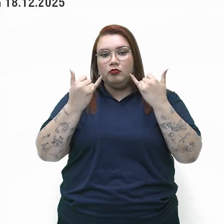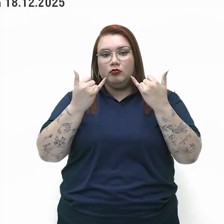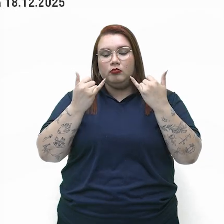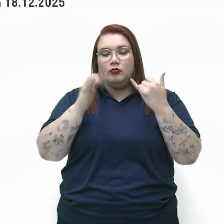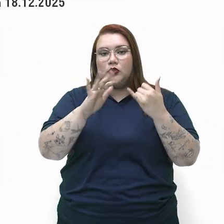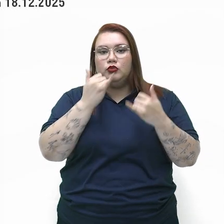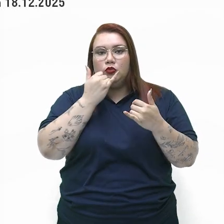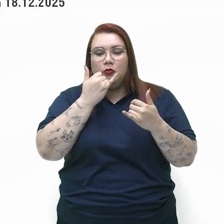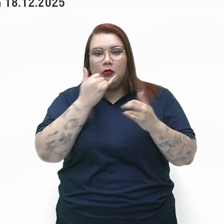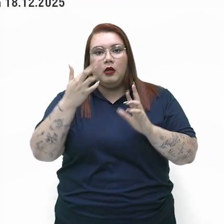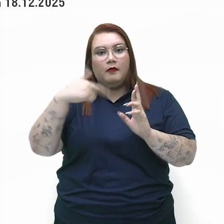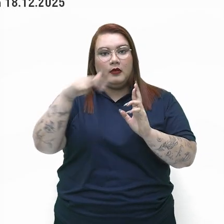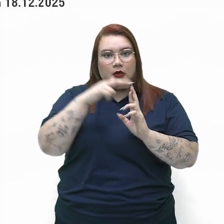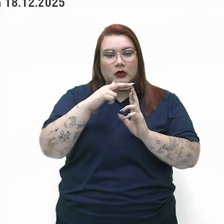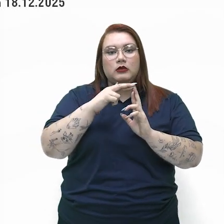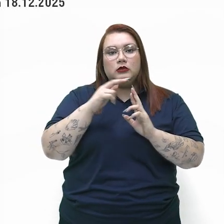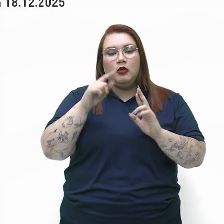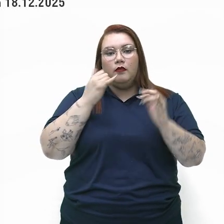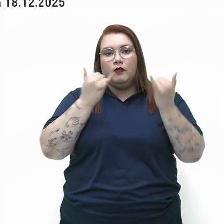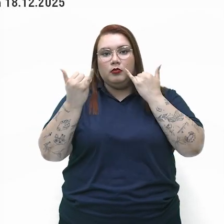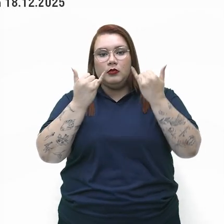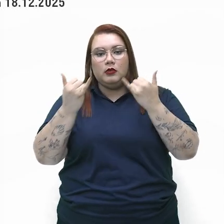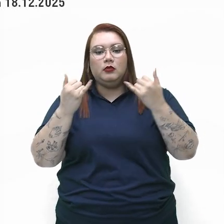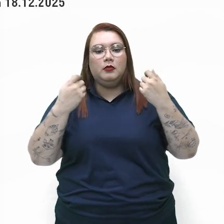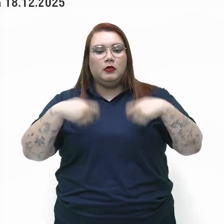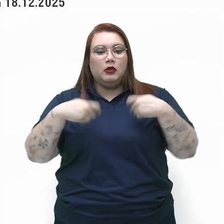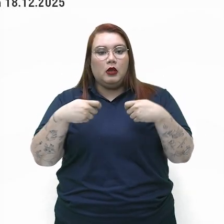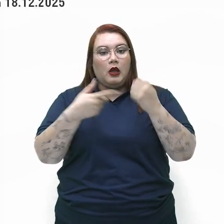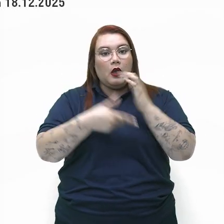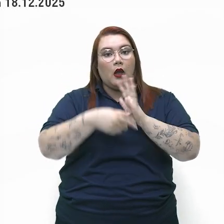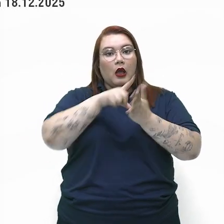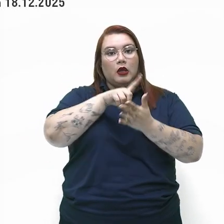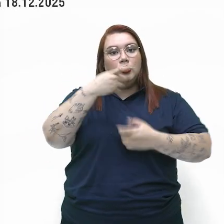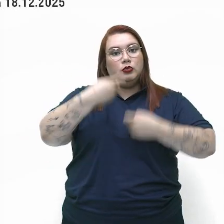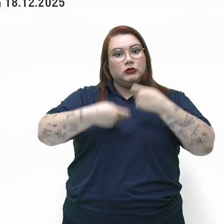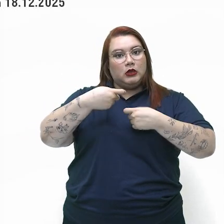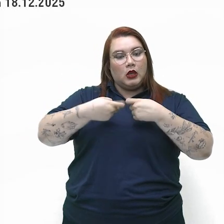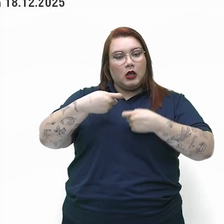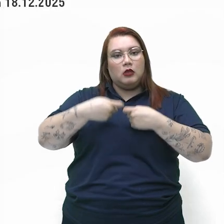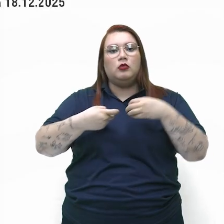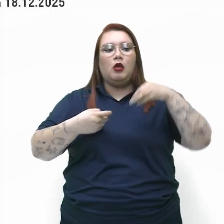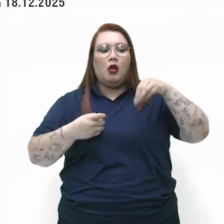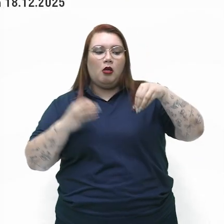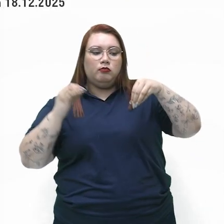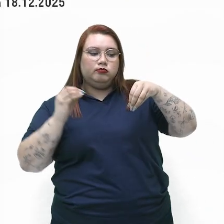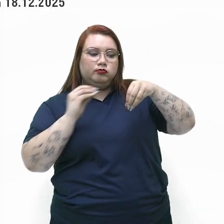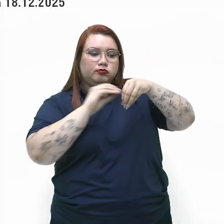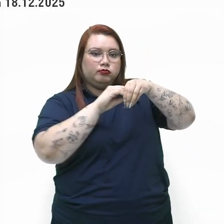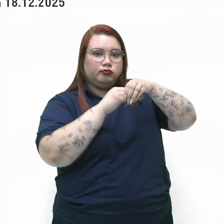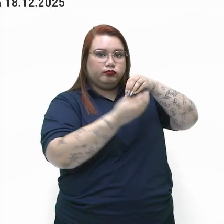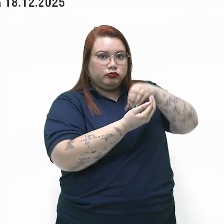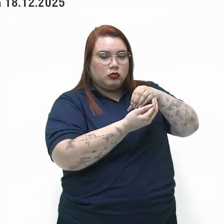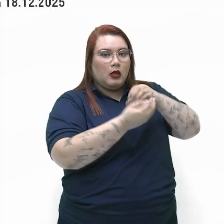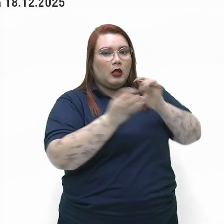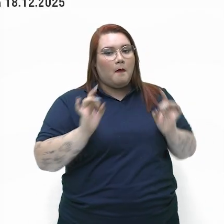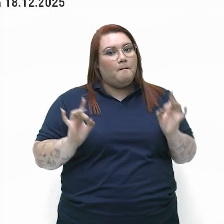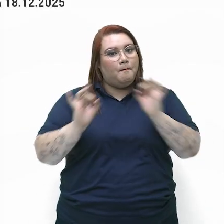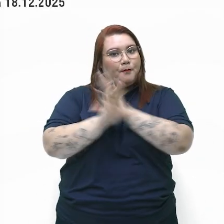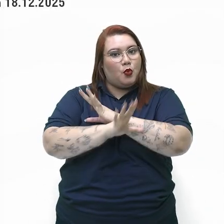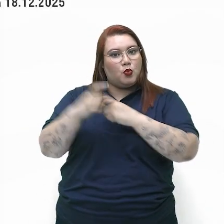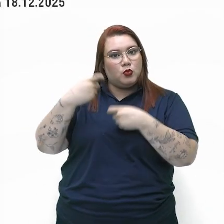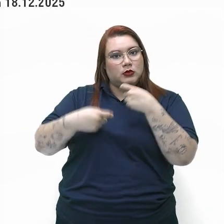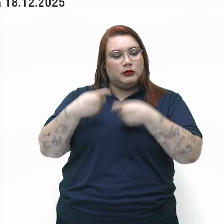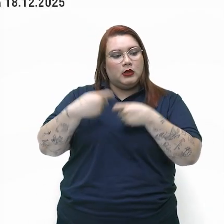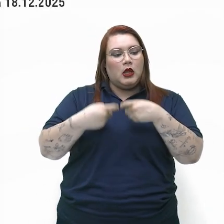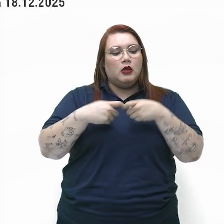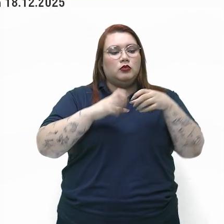outras informações sobre o diafragma, né, que deve ser colocado no útero antes do ato sexual e retirado de 6 a 8 horas após